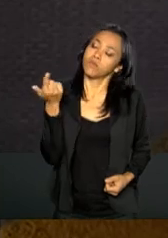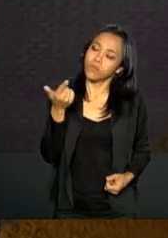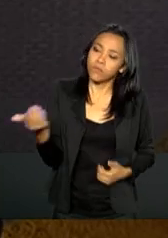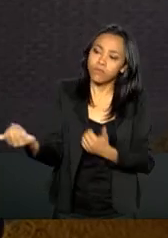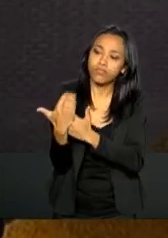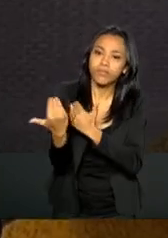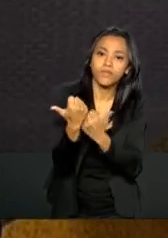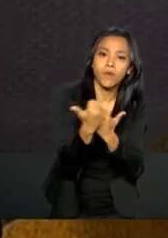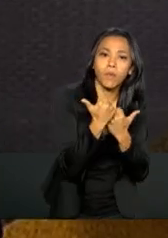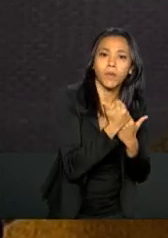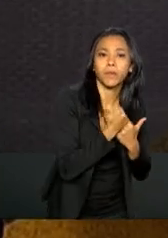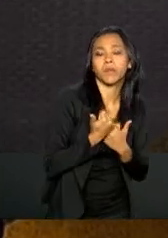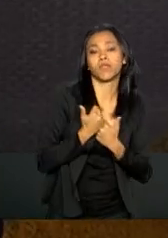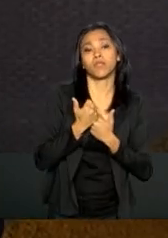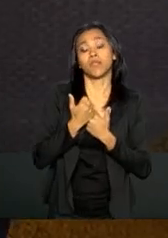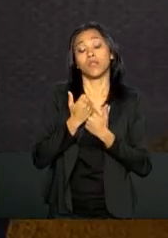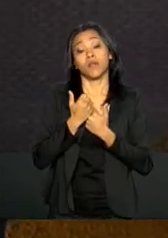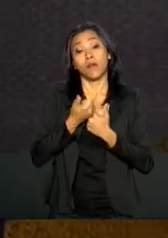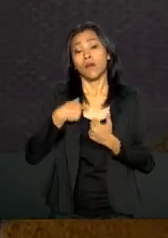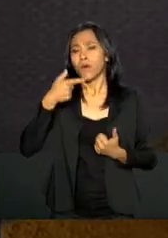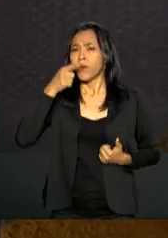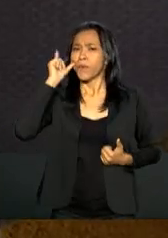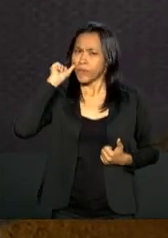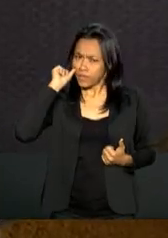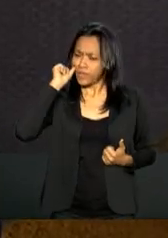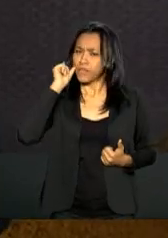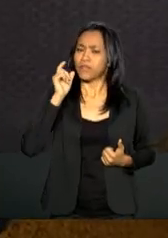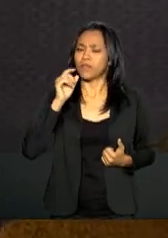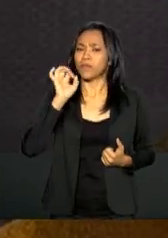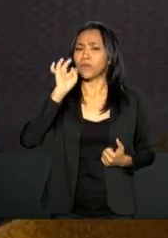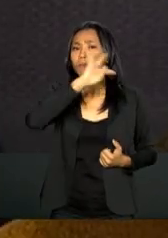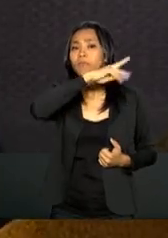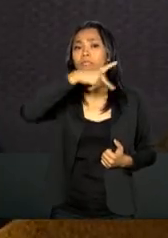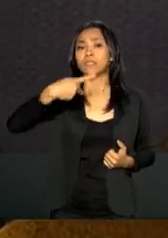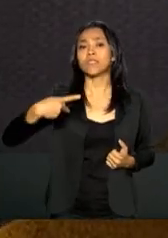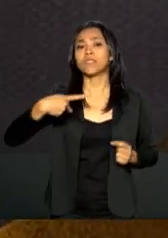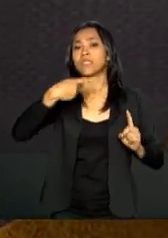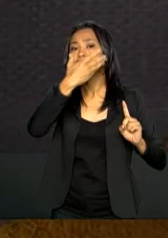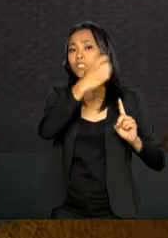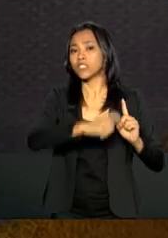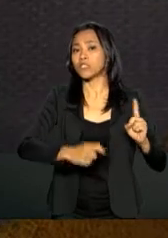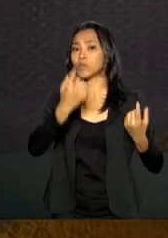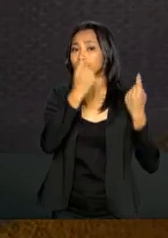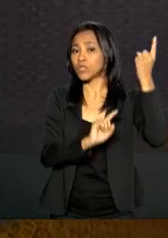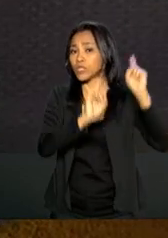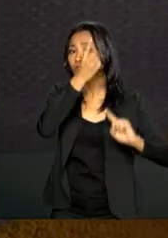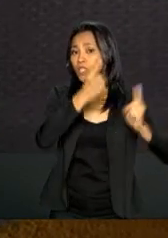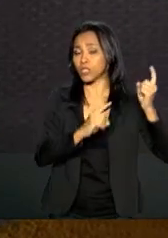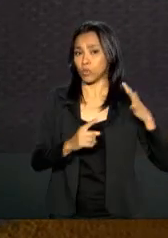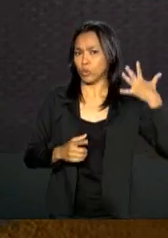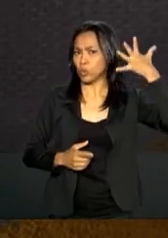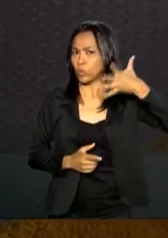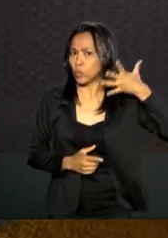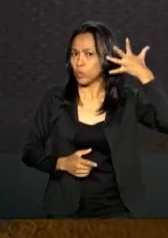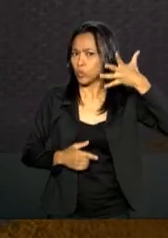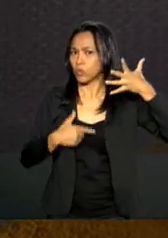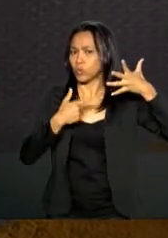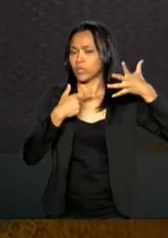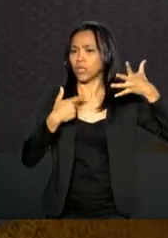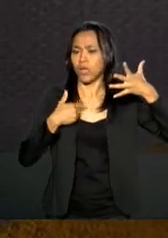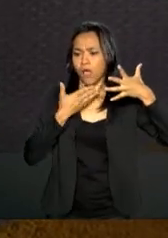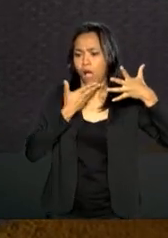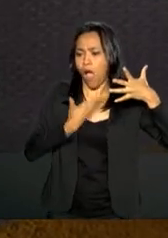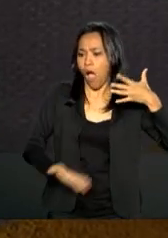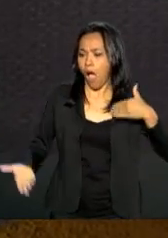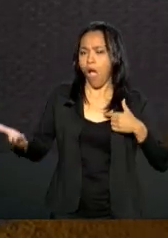um corte foi saudado enormemente ontem pelo presidente do chile o discurso que ele fez à admirando a o que nós